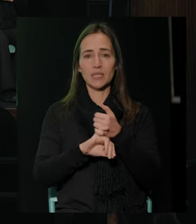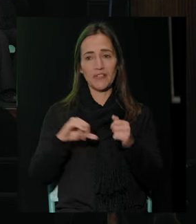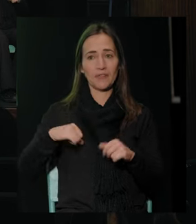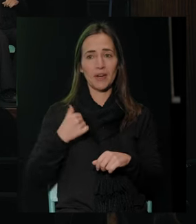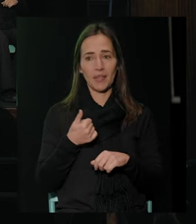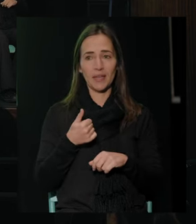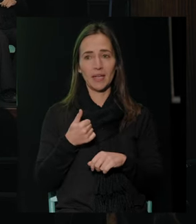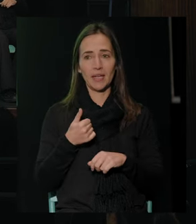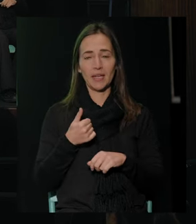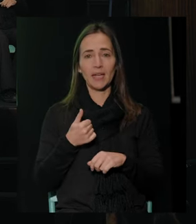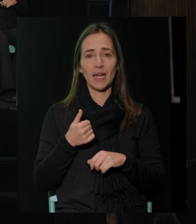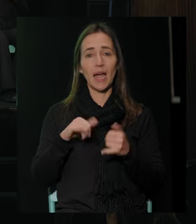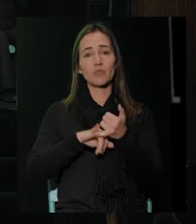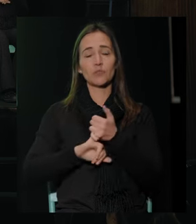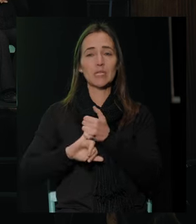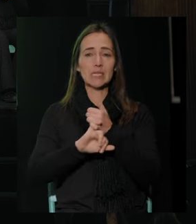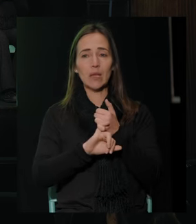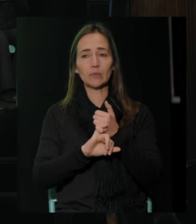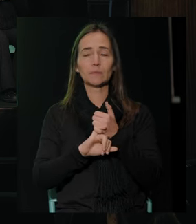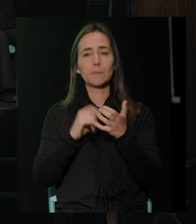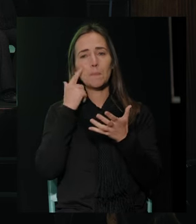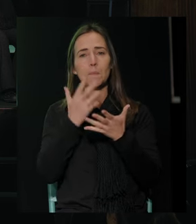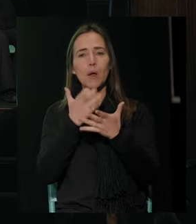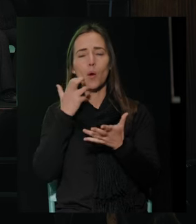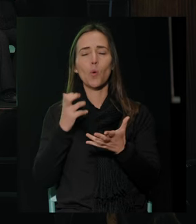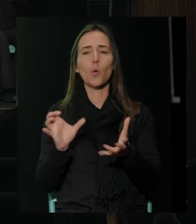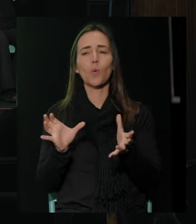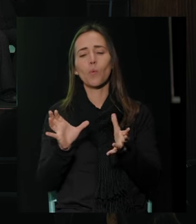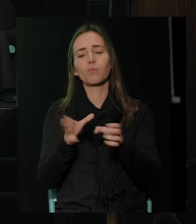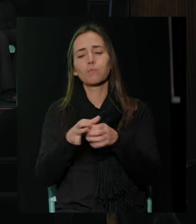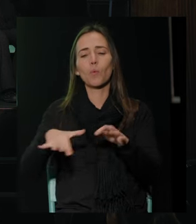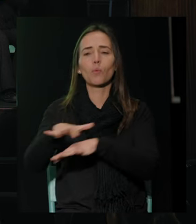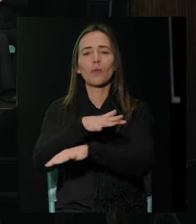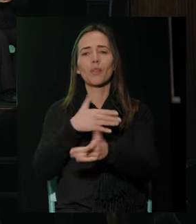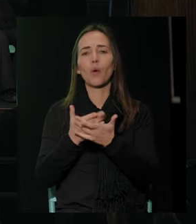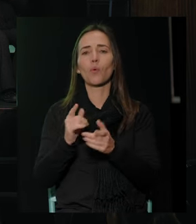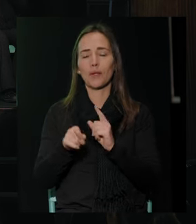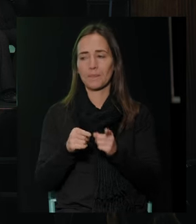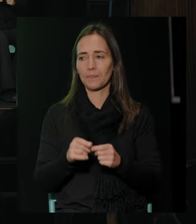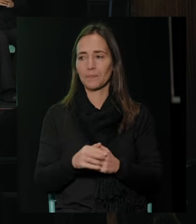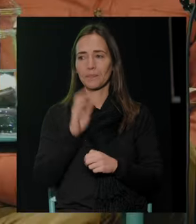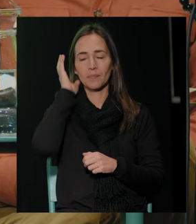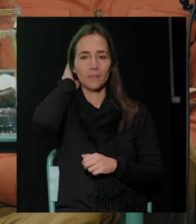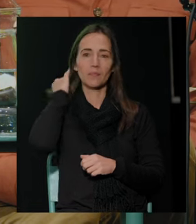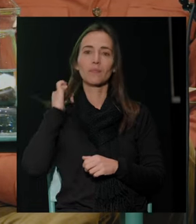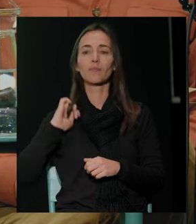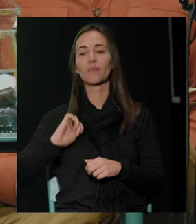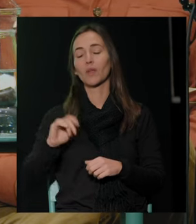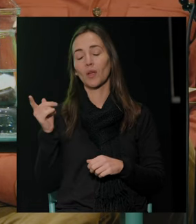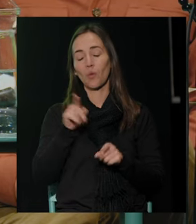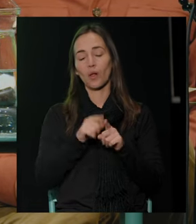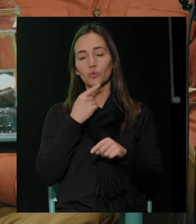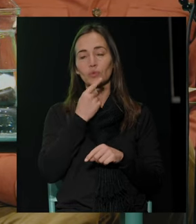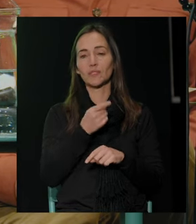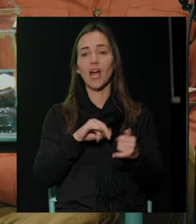que impacto é que essa associação tem na comunidade. Então, pronto, como já falaste, a Verde é uma associação sem